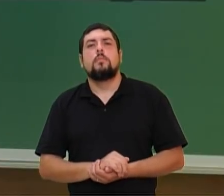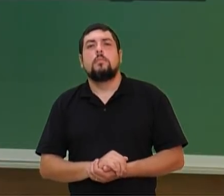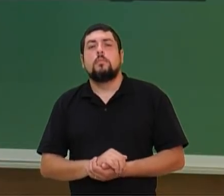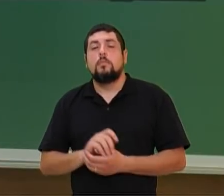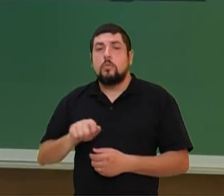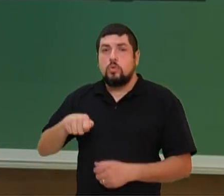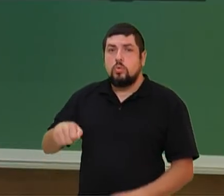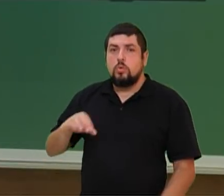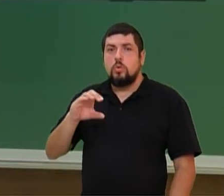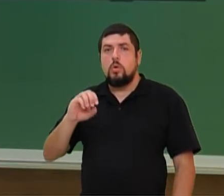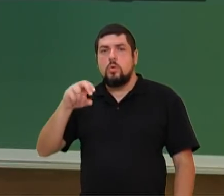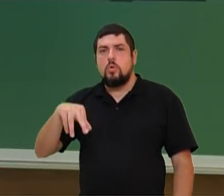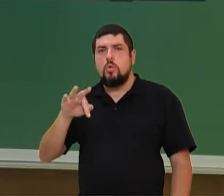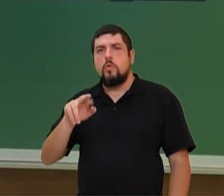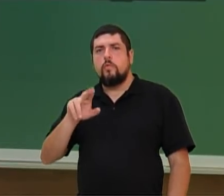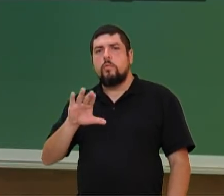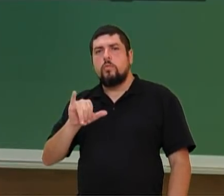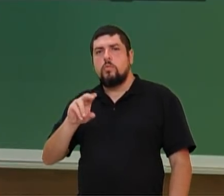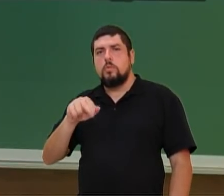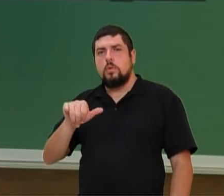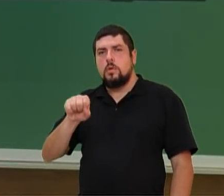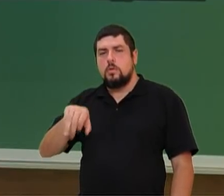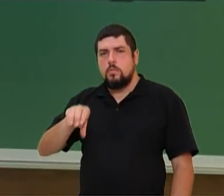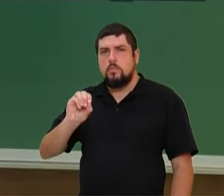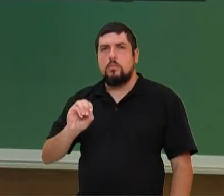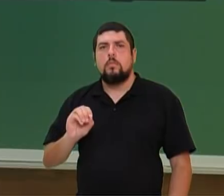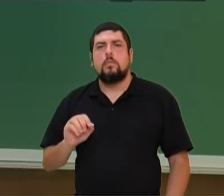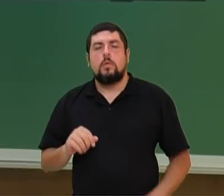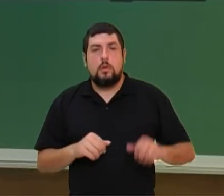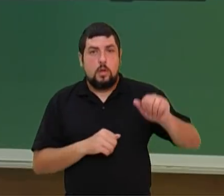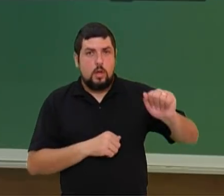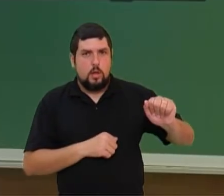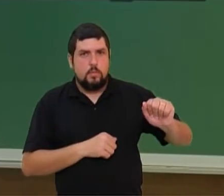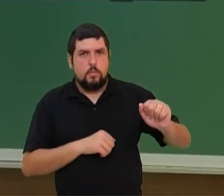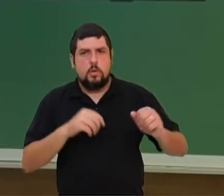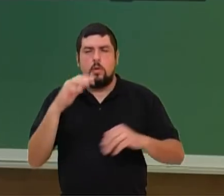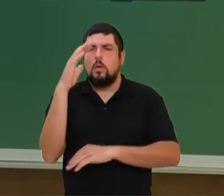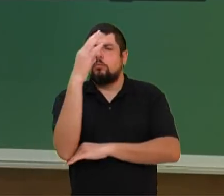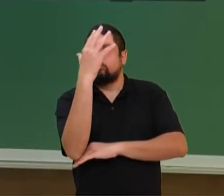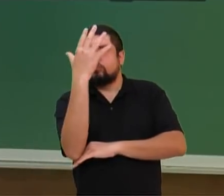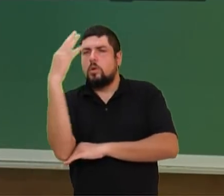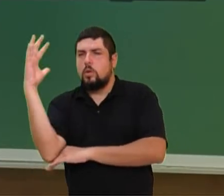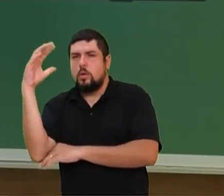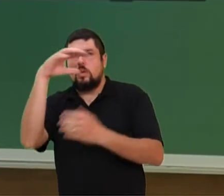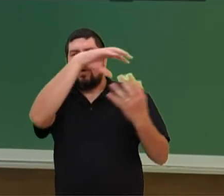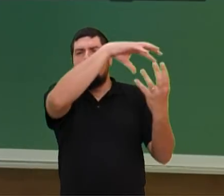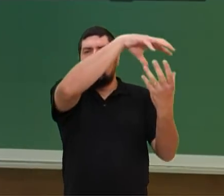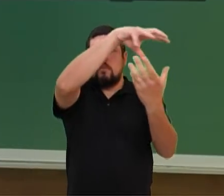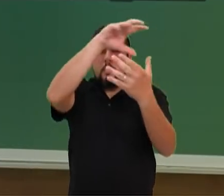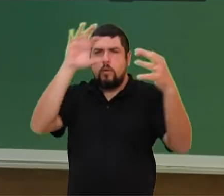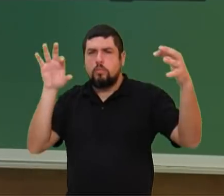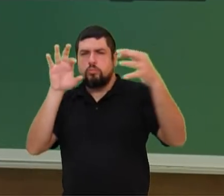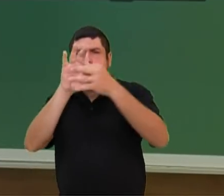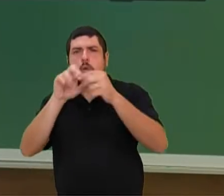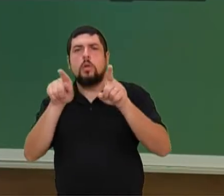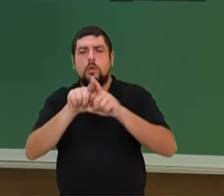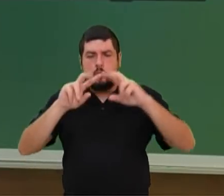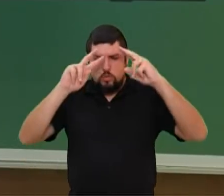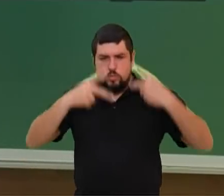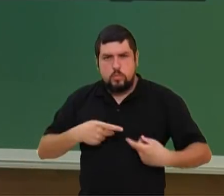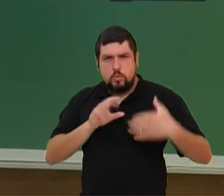ao confucionismo, é correto afirmar, letra A natureza e o universo estão em harmonia, isso se aplica também ao